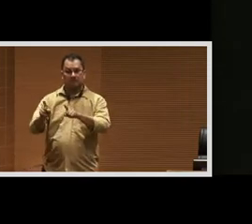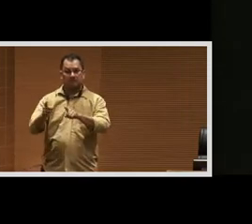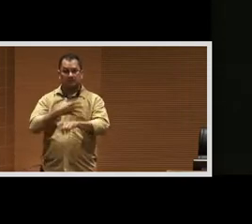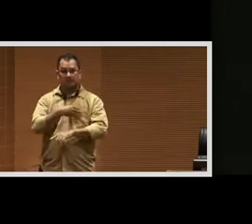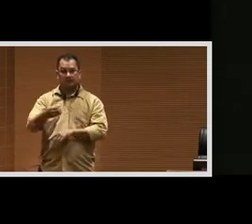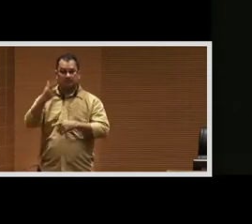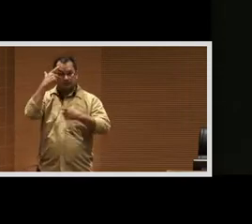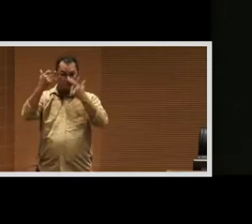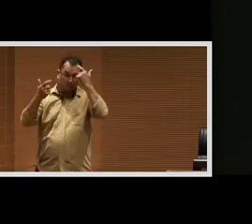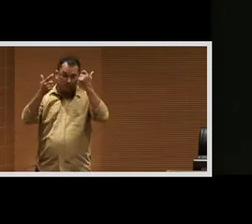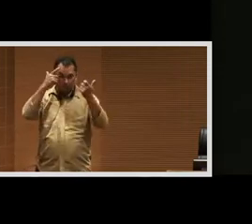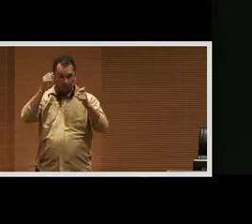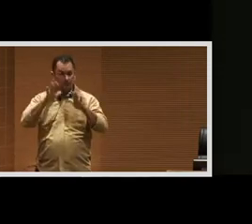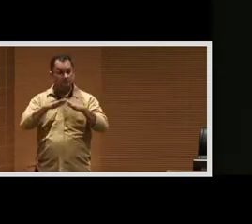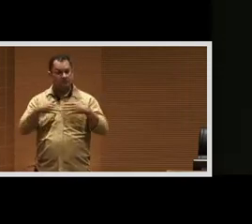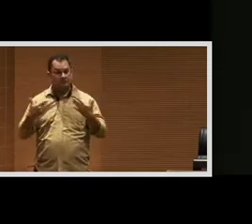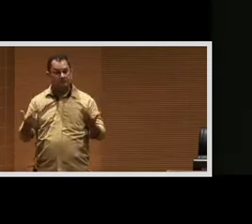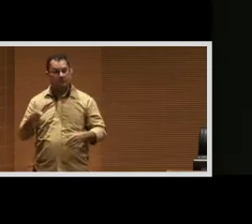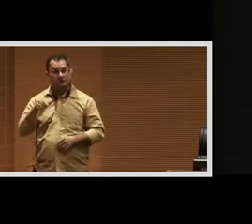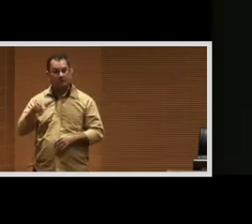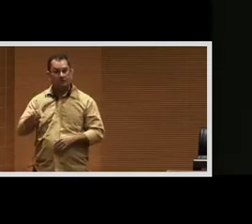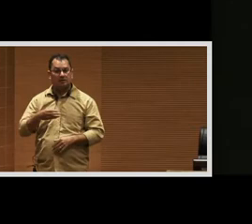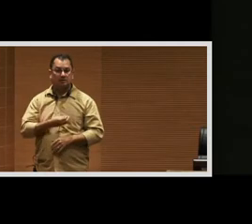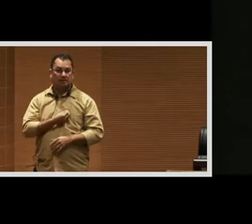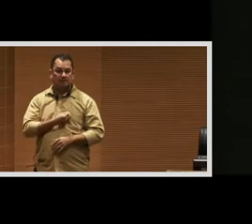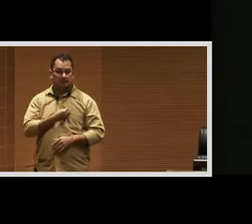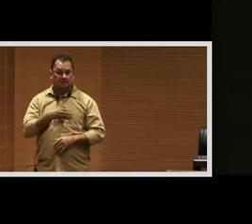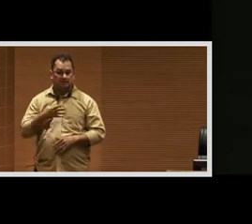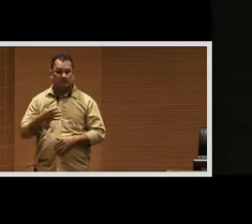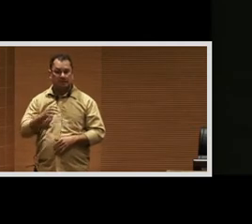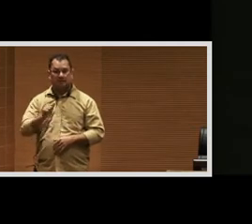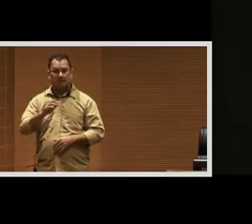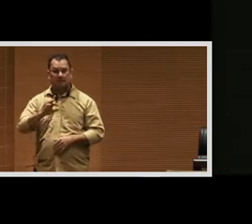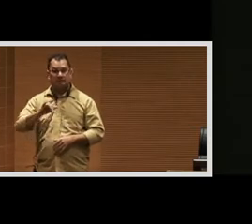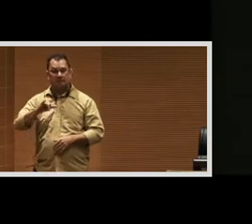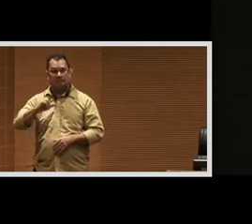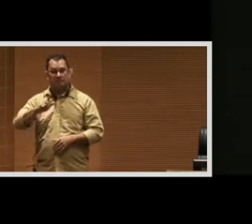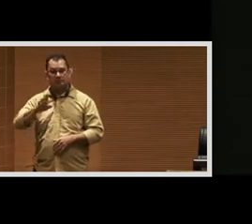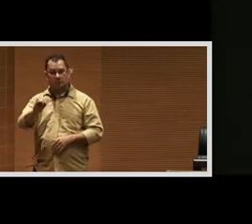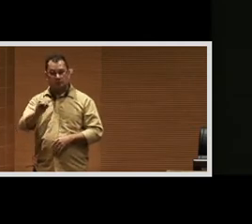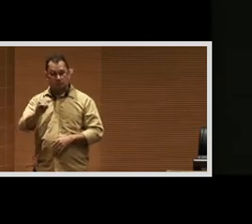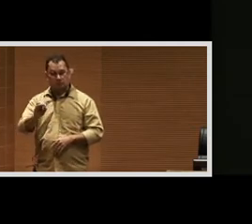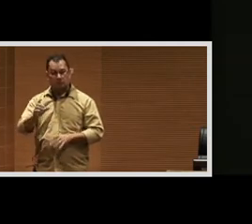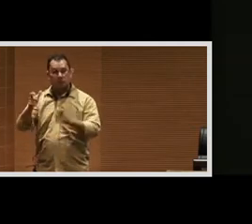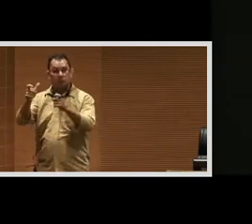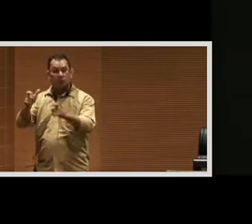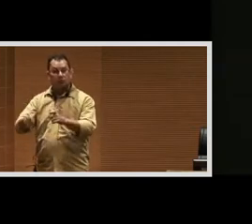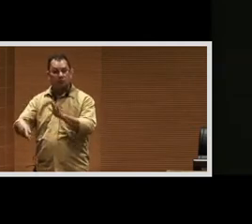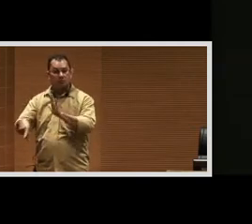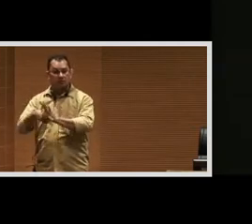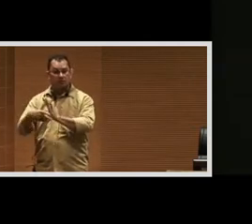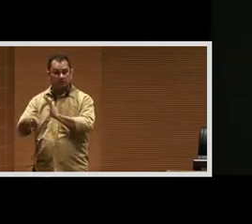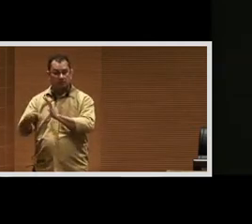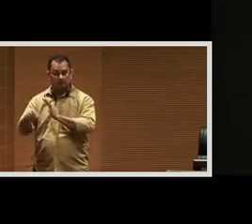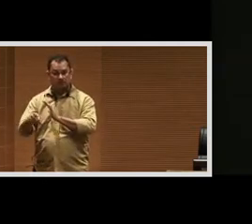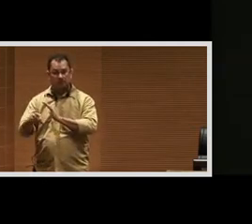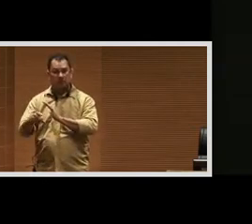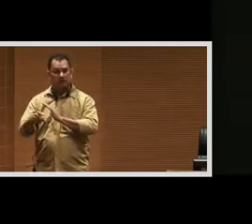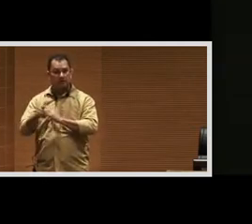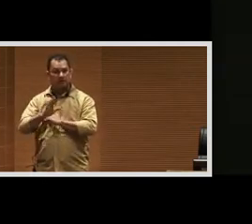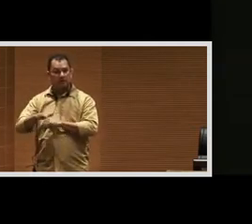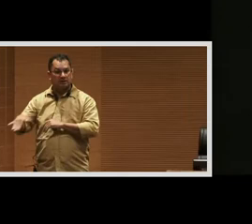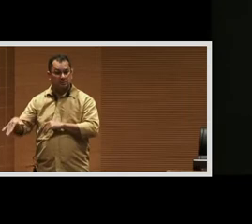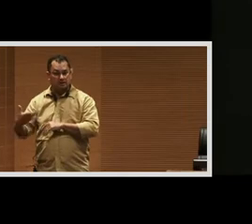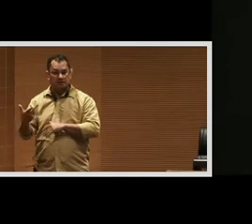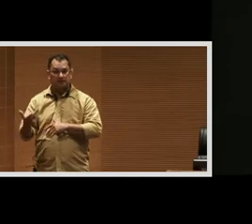abrigo com os pais, ver os irmãos, na primeira vez em que o juiz autorizou que os